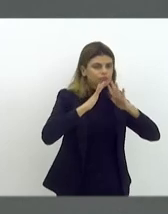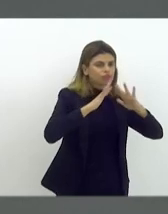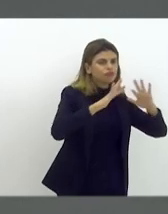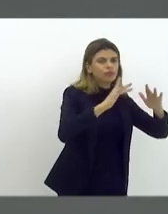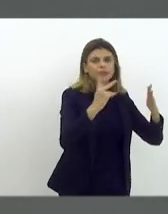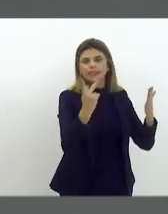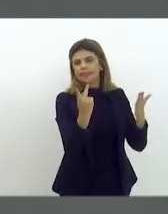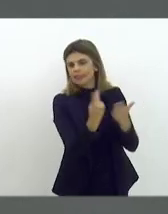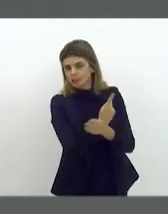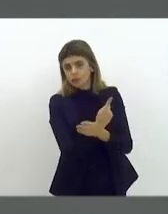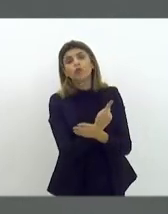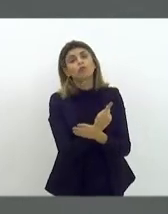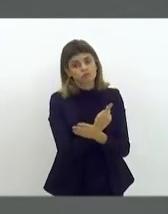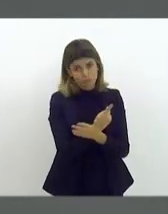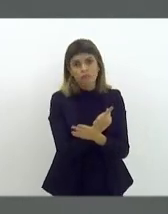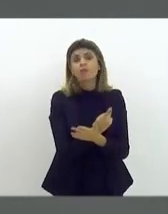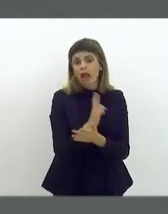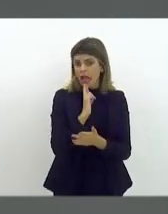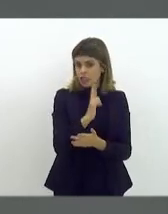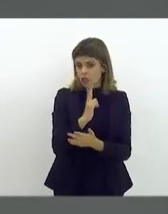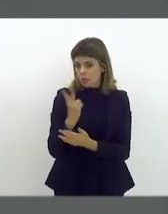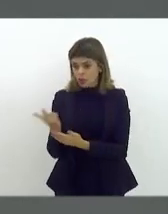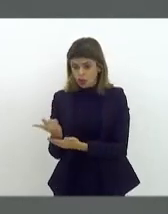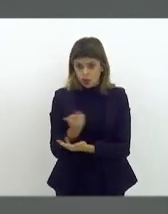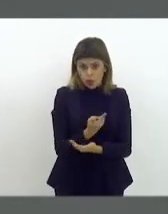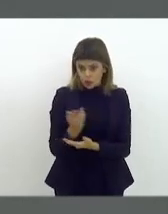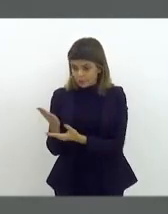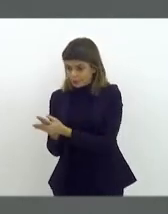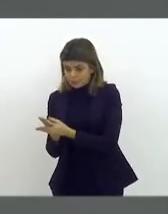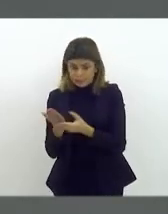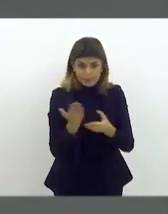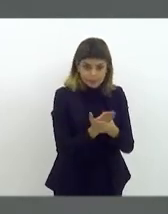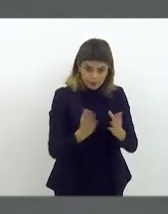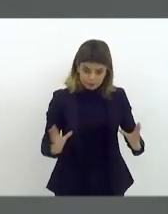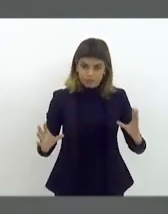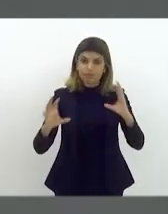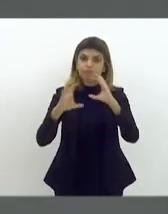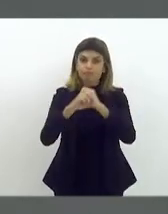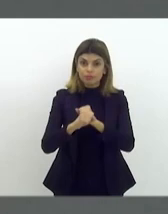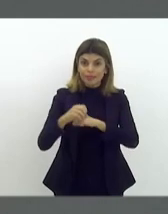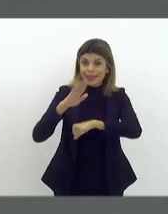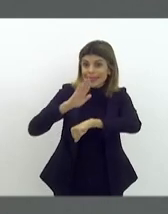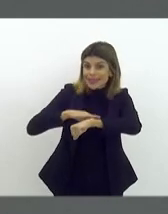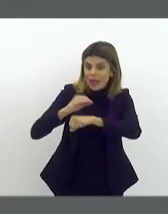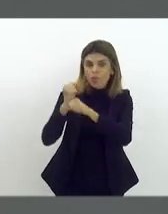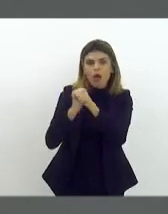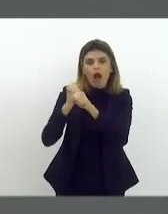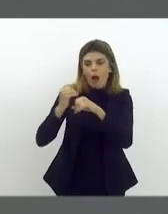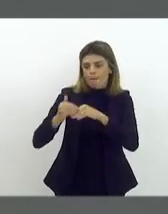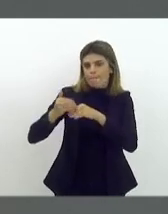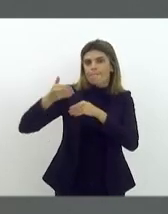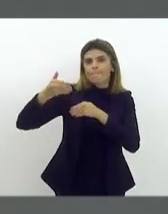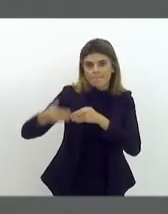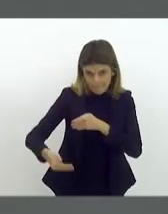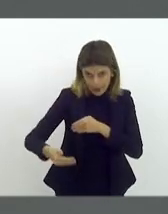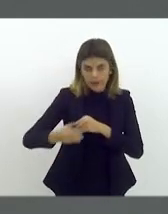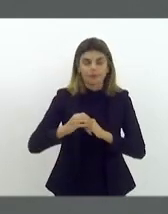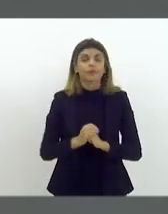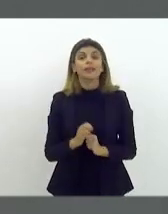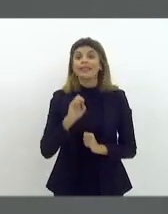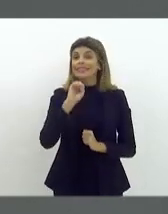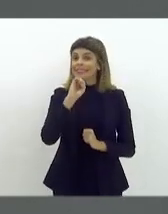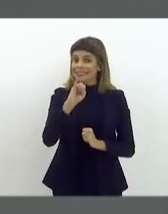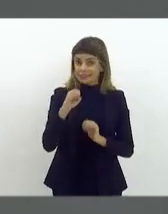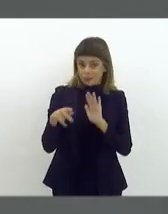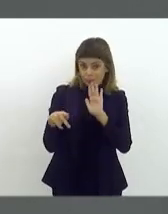né em concurso material ou seja vai responder pelos dois delitos somando-se as pernas né ainda se